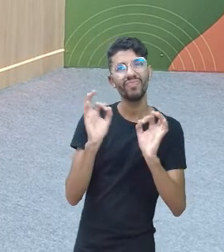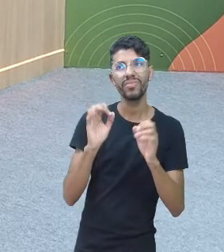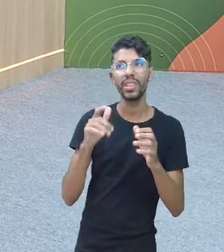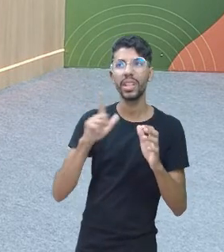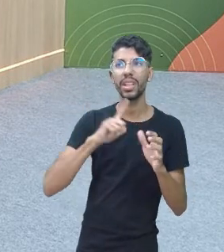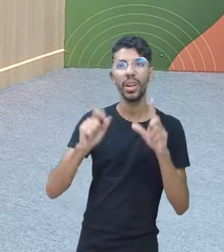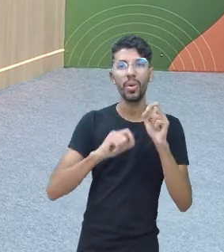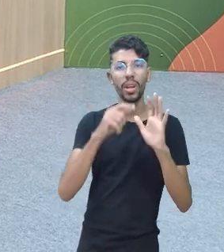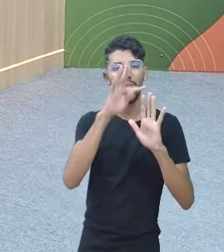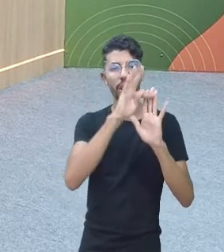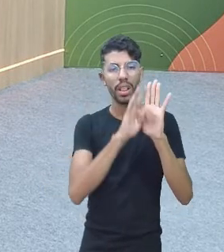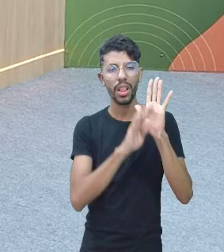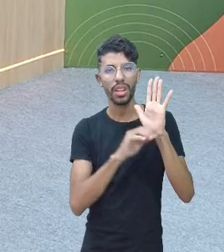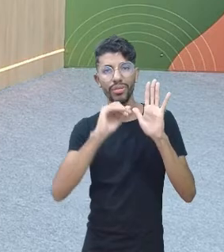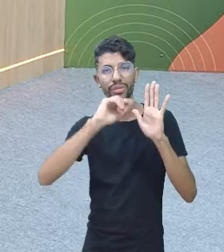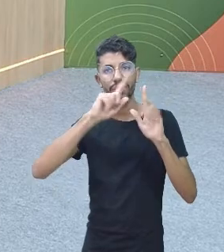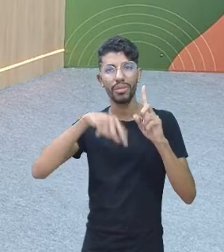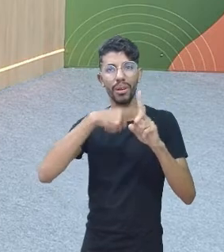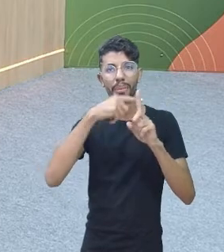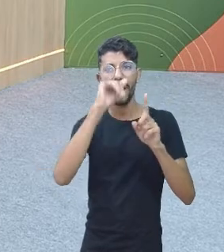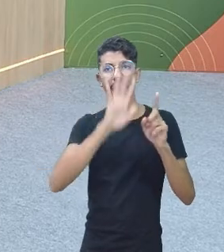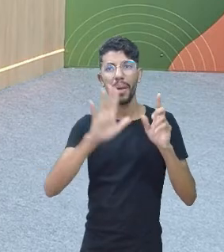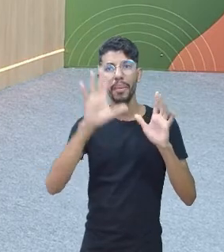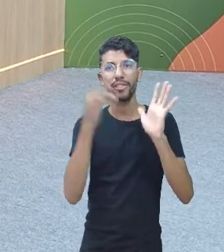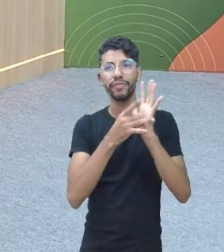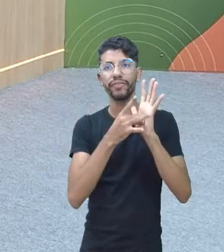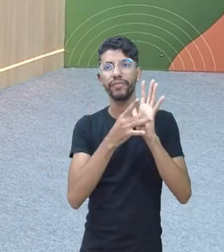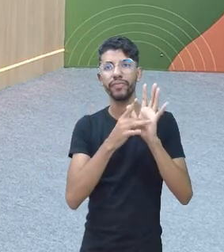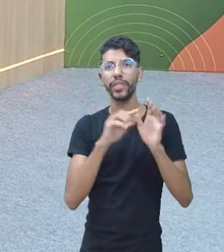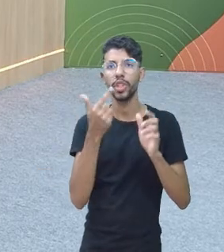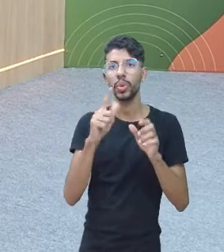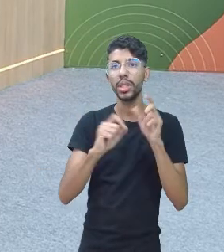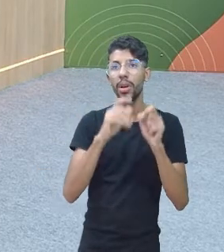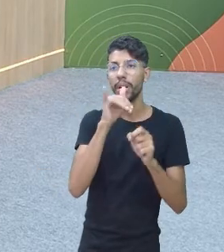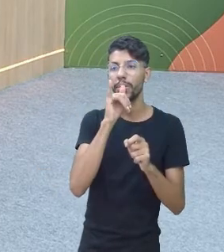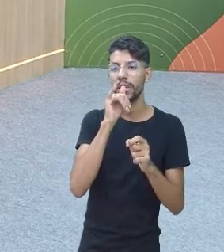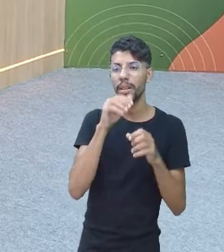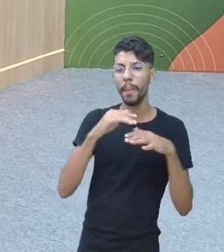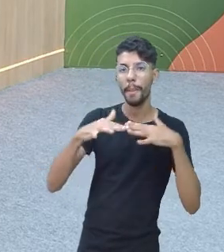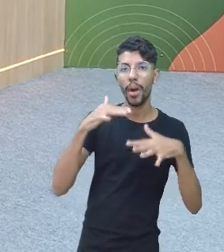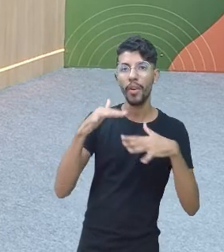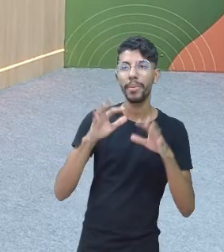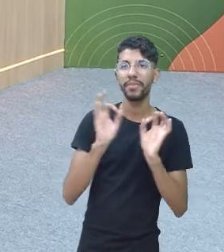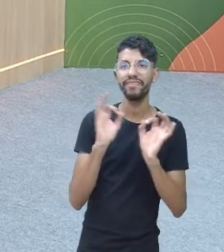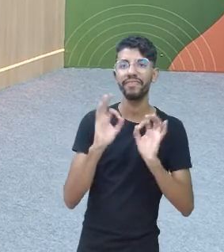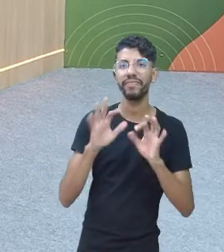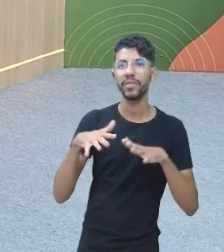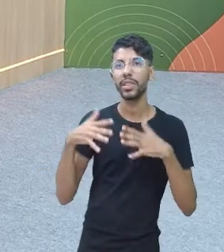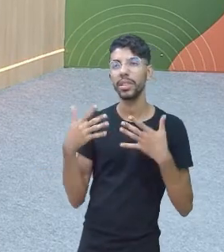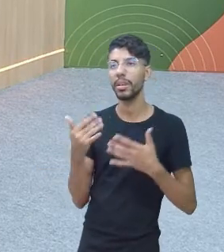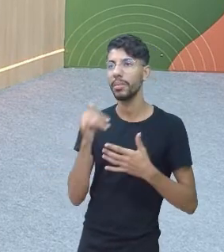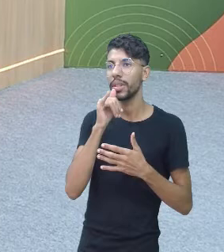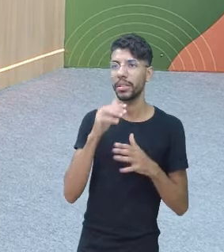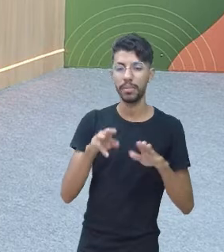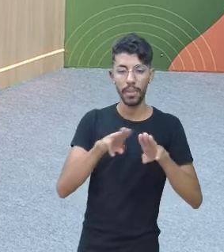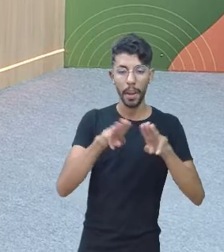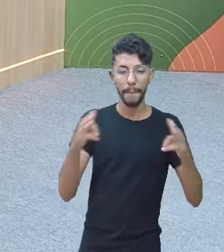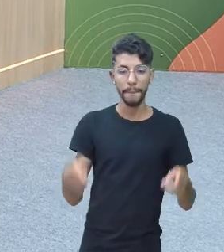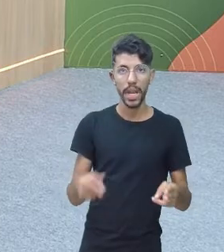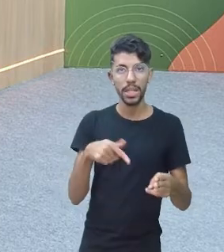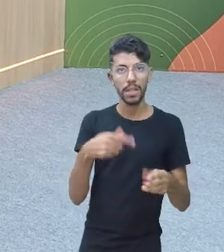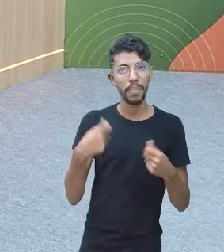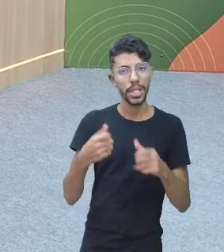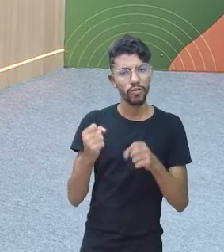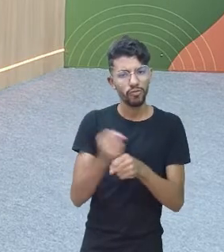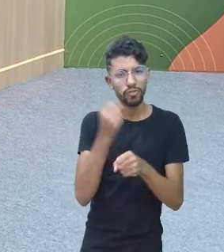ali texto e uma imagem congelada, né? A gente não tinha a indicação do movimento. Então, por exemplo, se para montar uma mesa eu